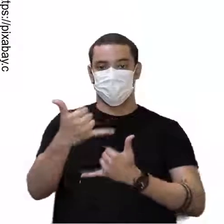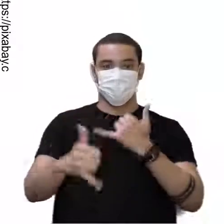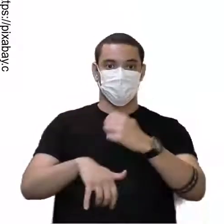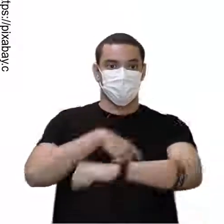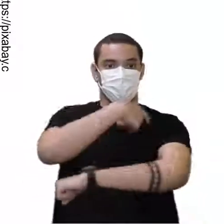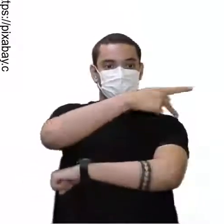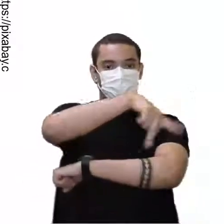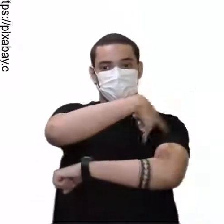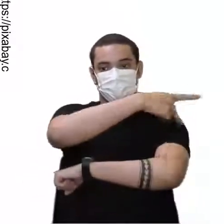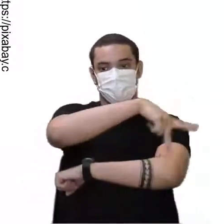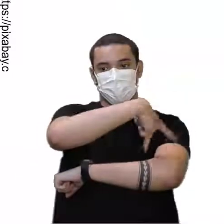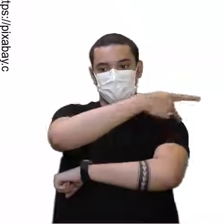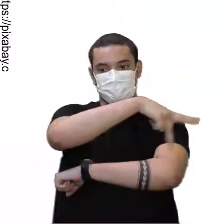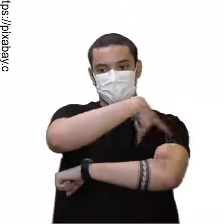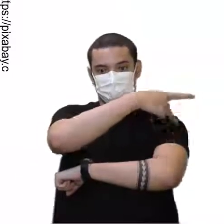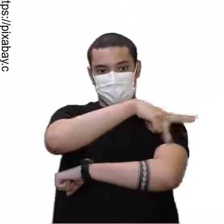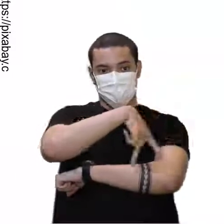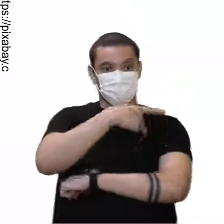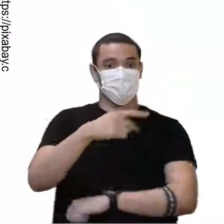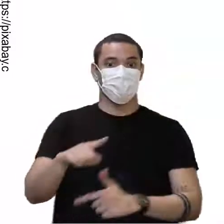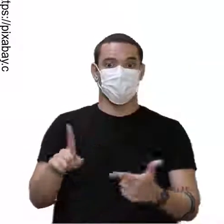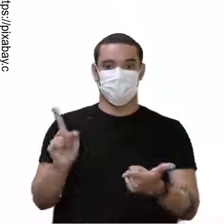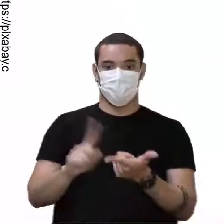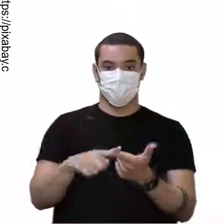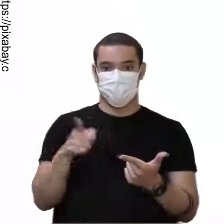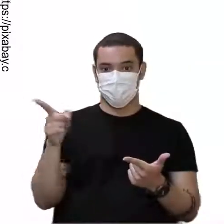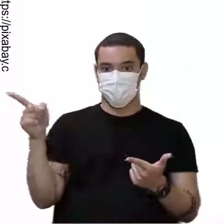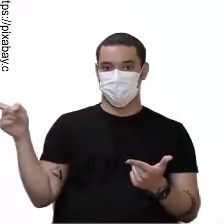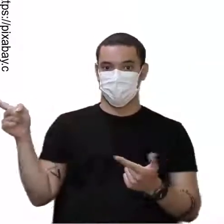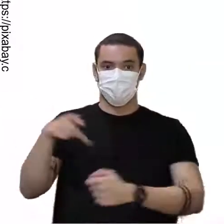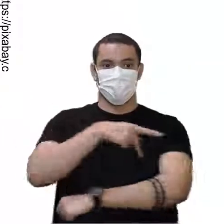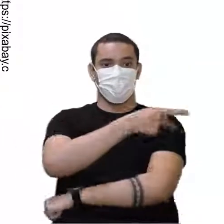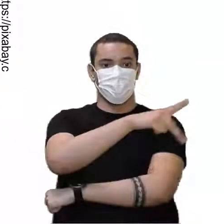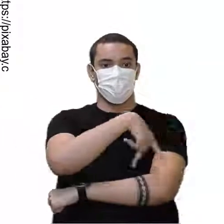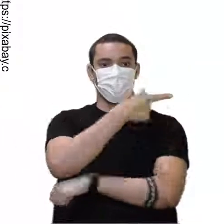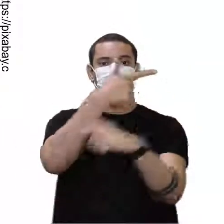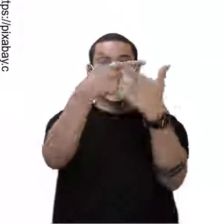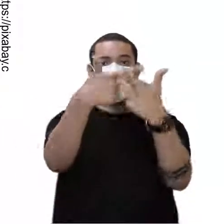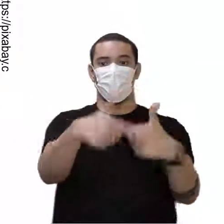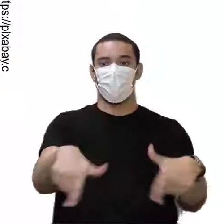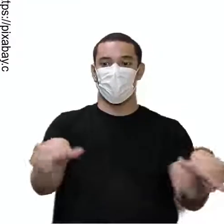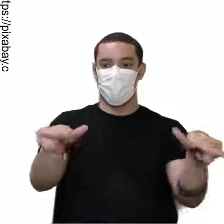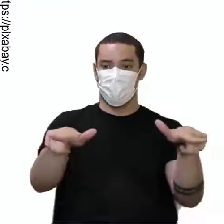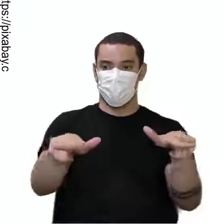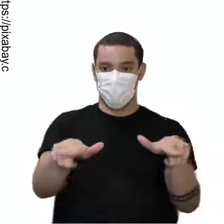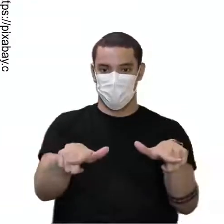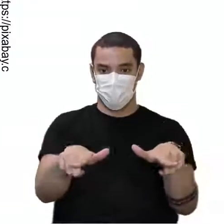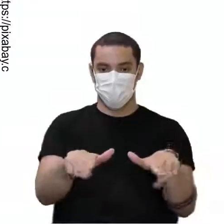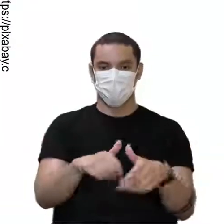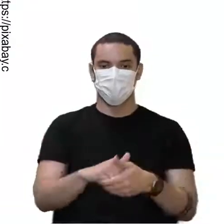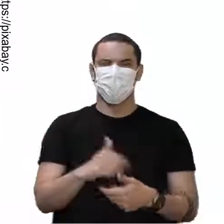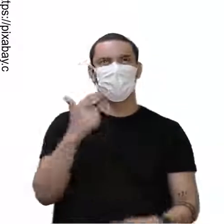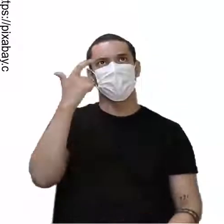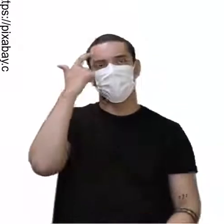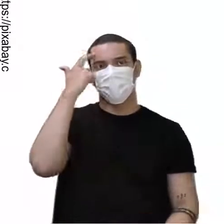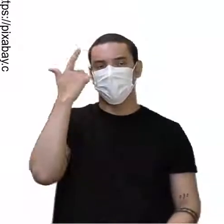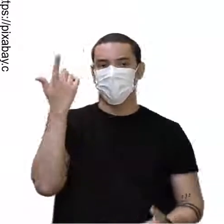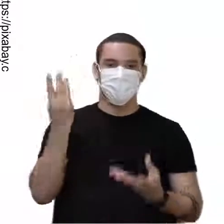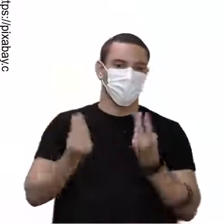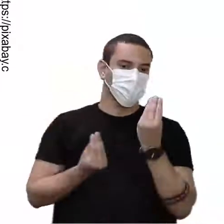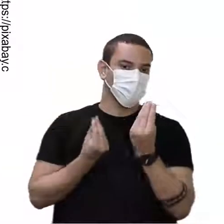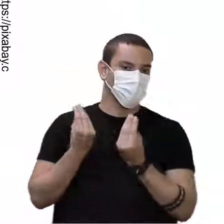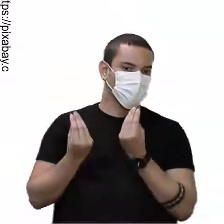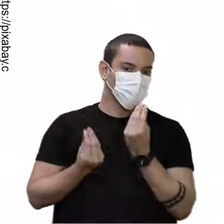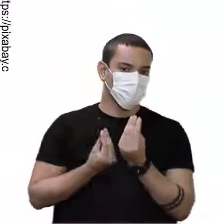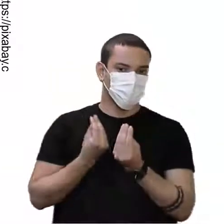parque. Certo? Já que o parque está empty, vazio. Aí diz, they've been to the